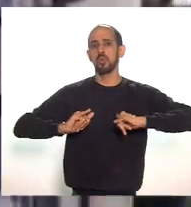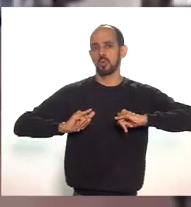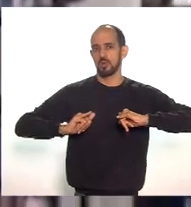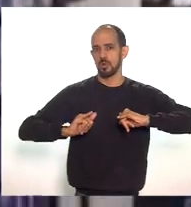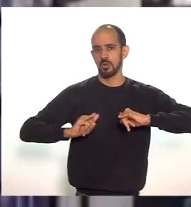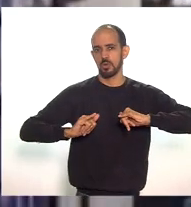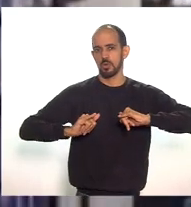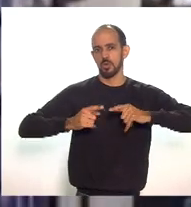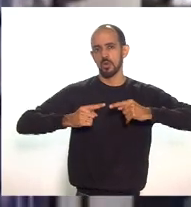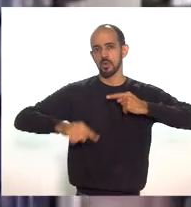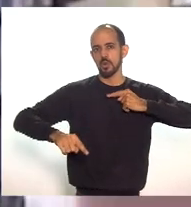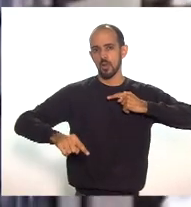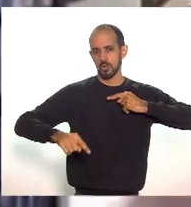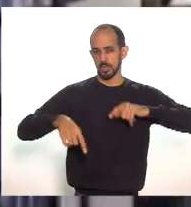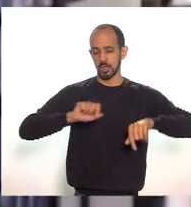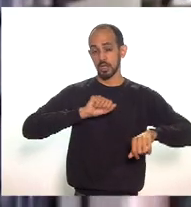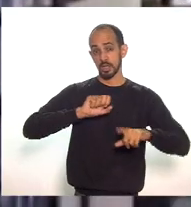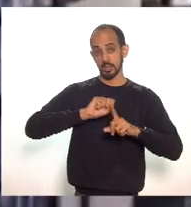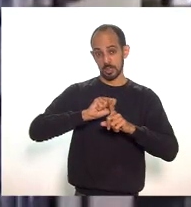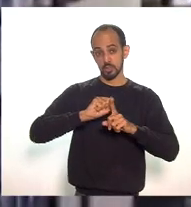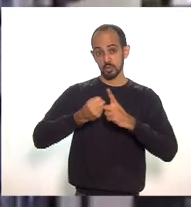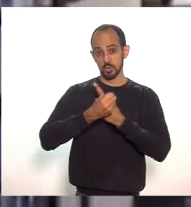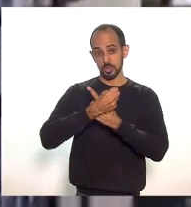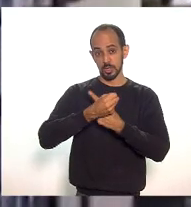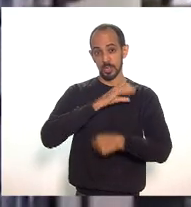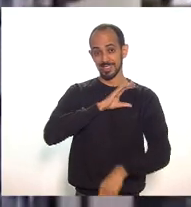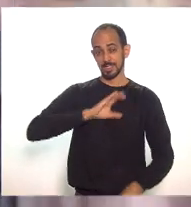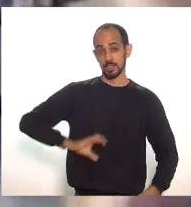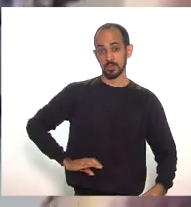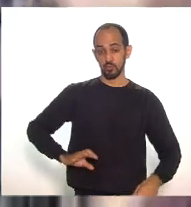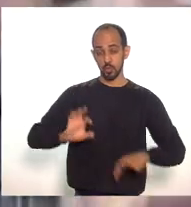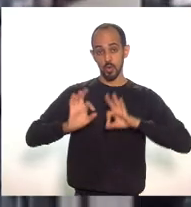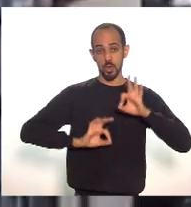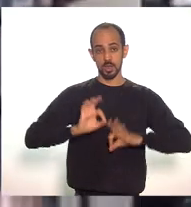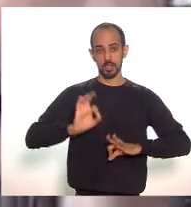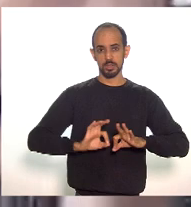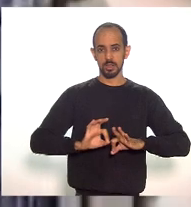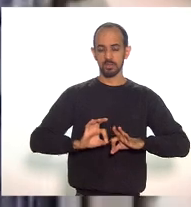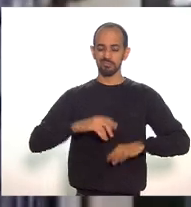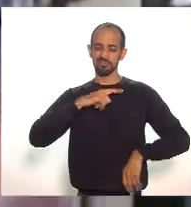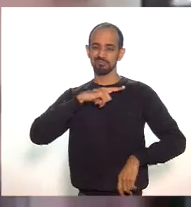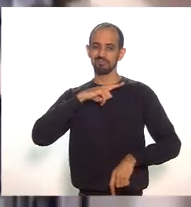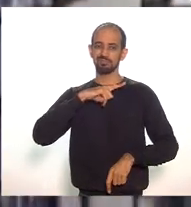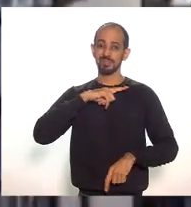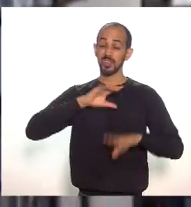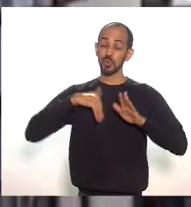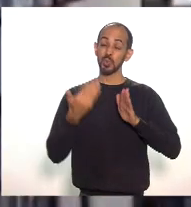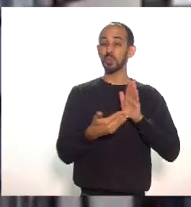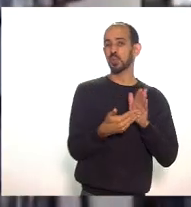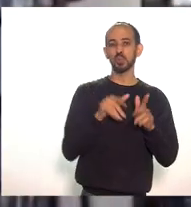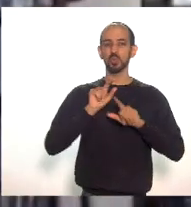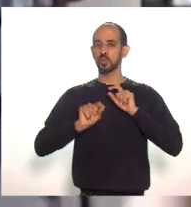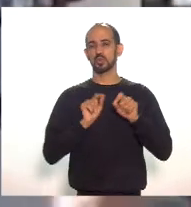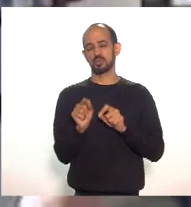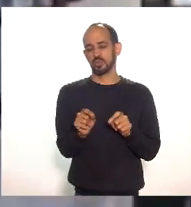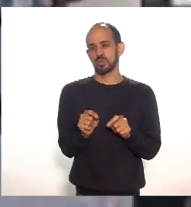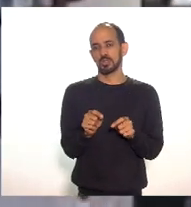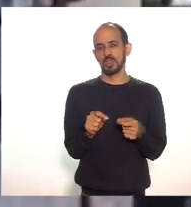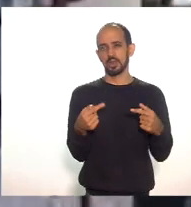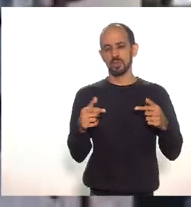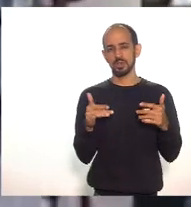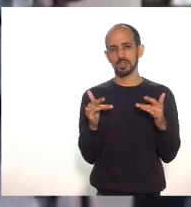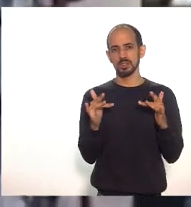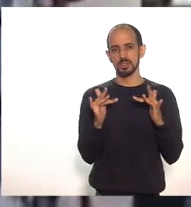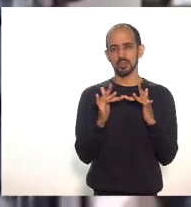digamos na sociedade civil organizada que tem tudo a ver nas